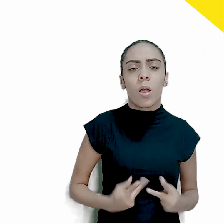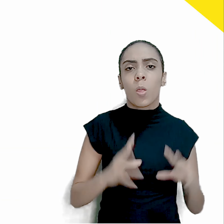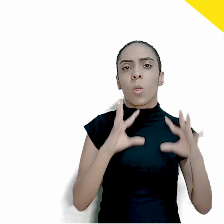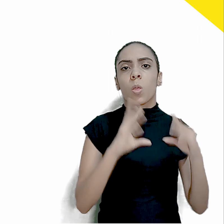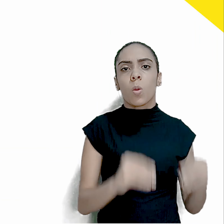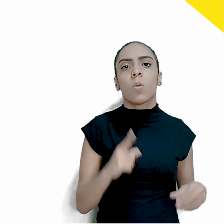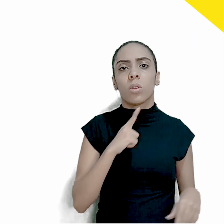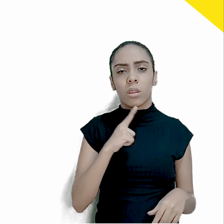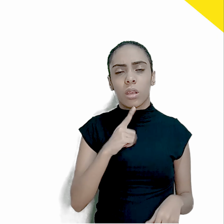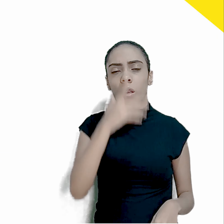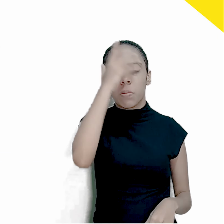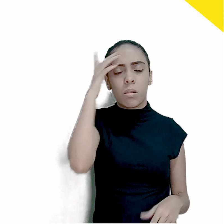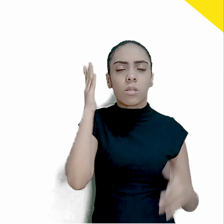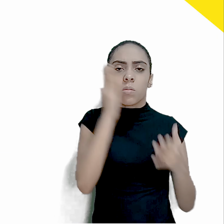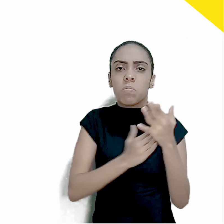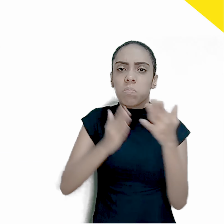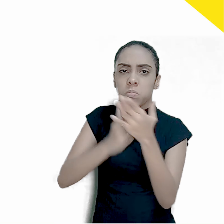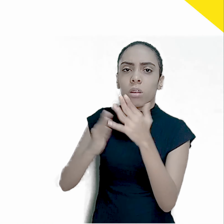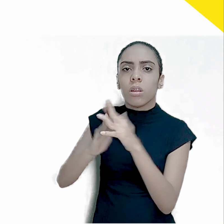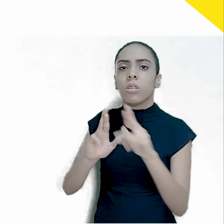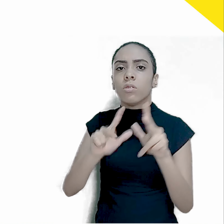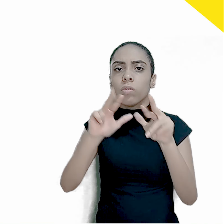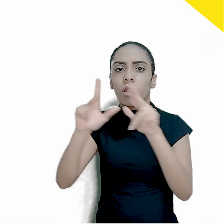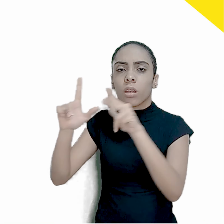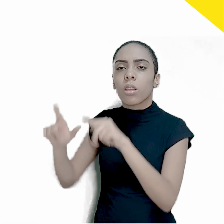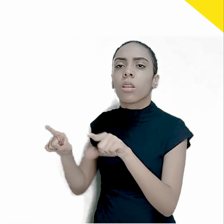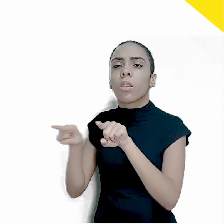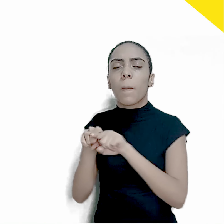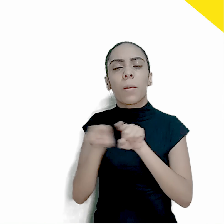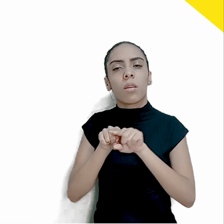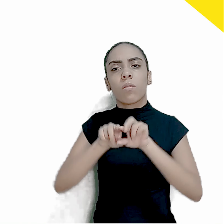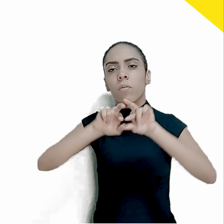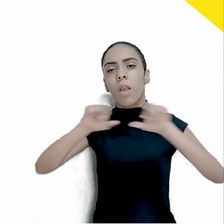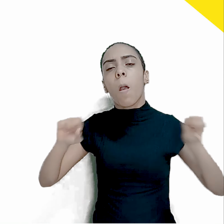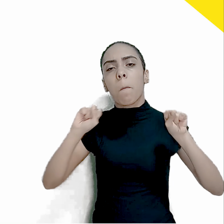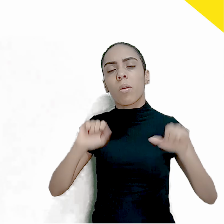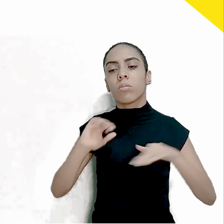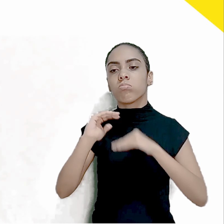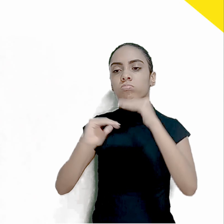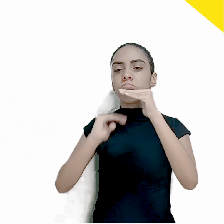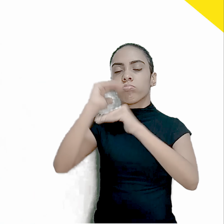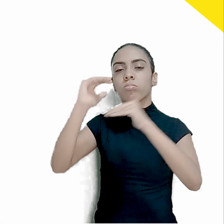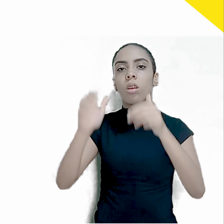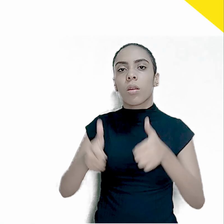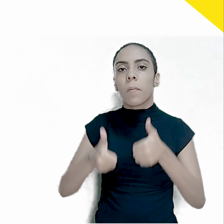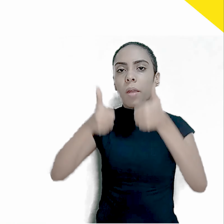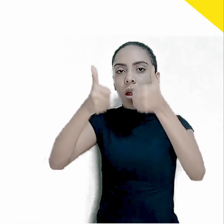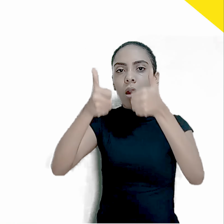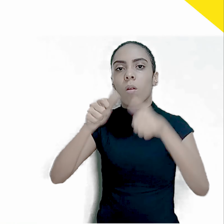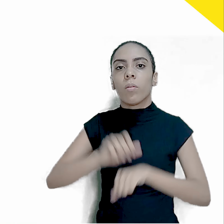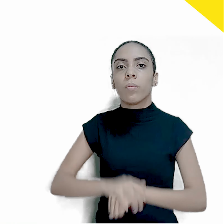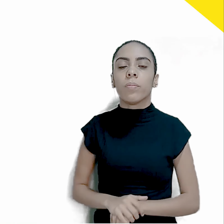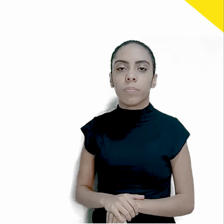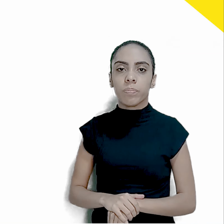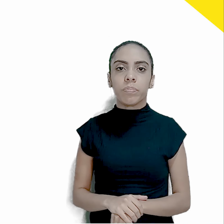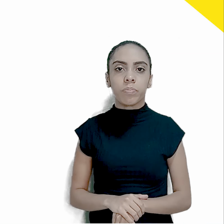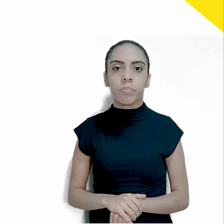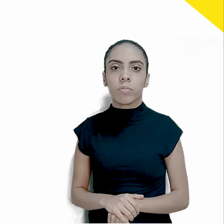possuem limitações diferentes e diversas Que podem ser trabalhadas e desenvolvidas através de estímulos no